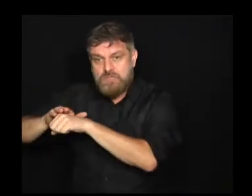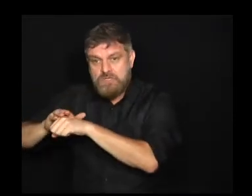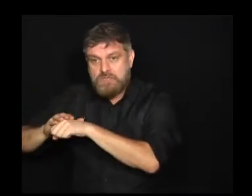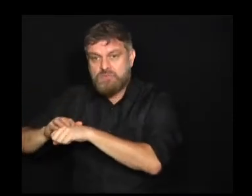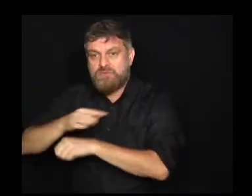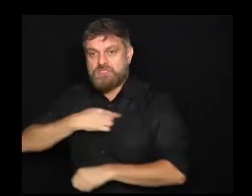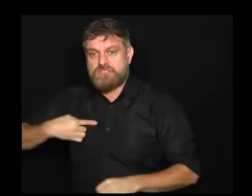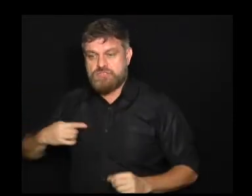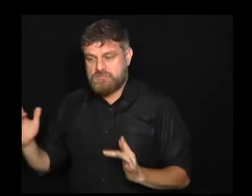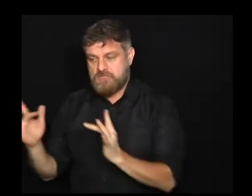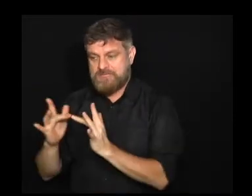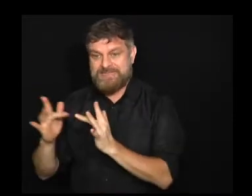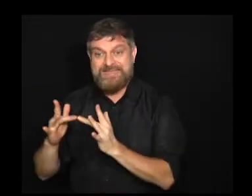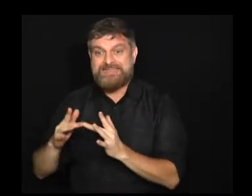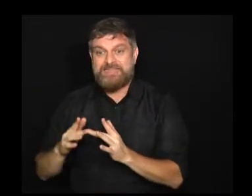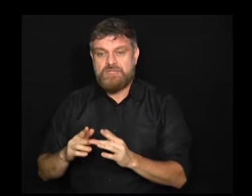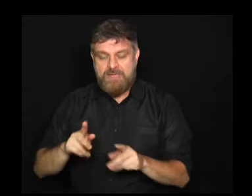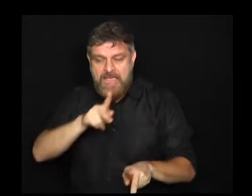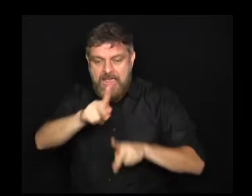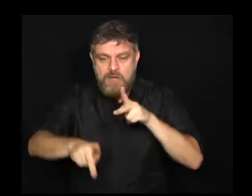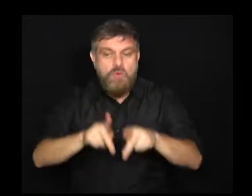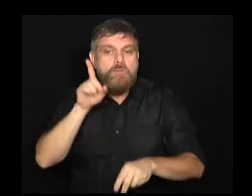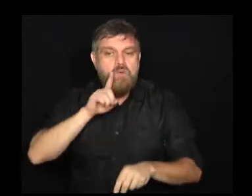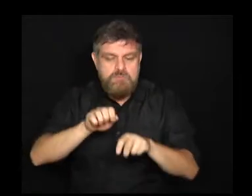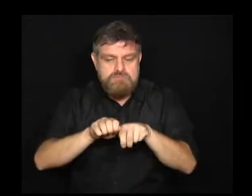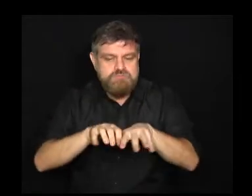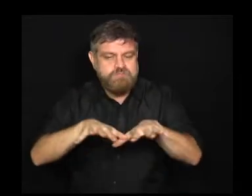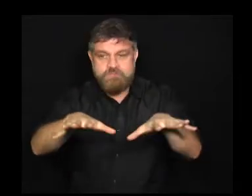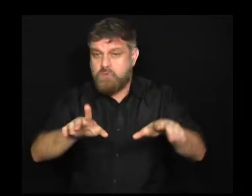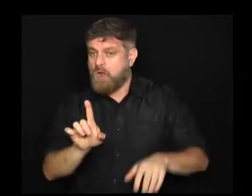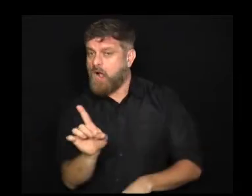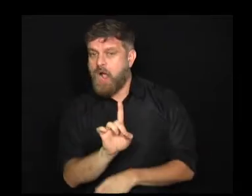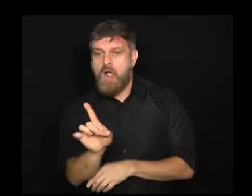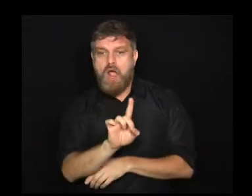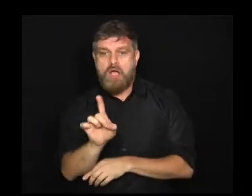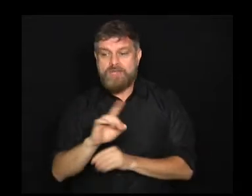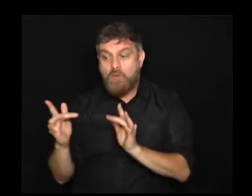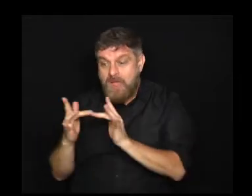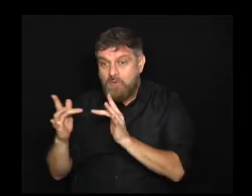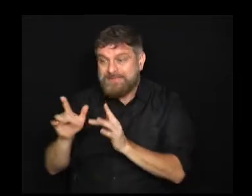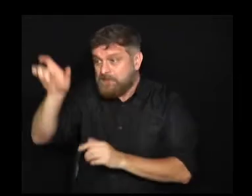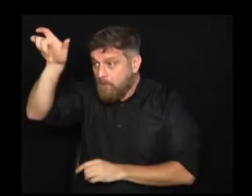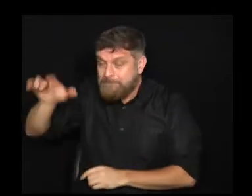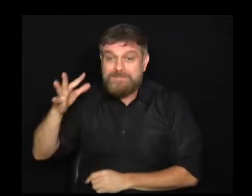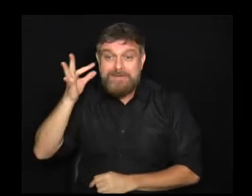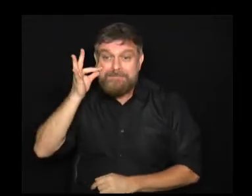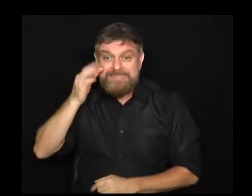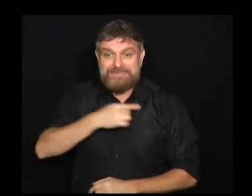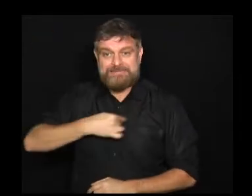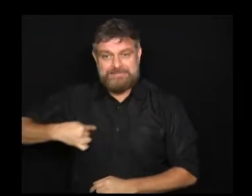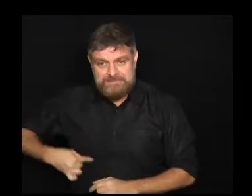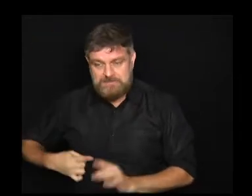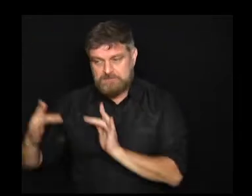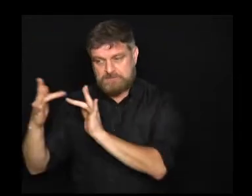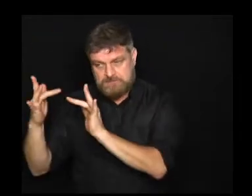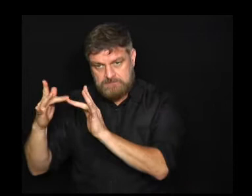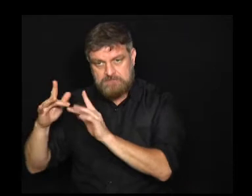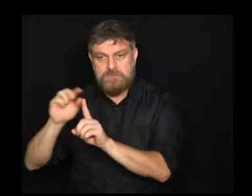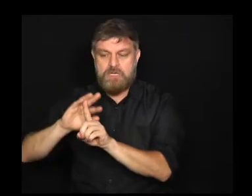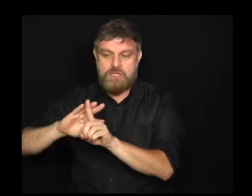é uma transmissão comunitária, não é uma transmissão entre a população americana. Isso deixa a gente bem mais